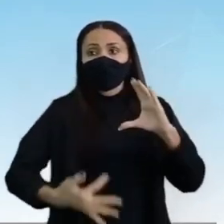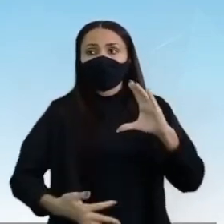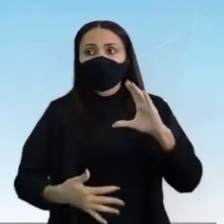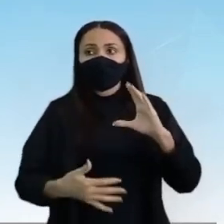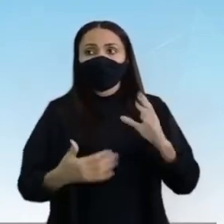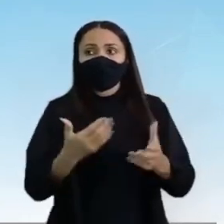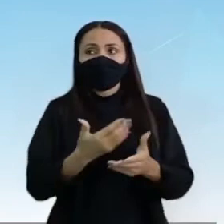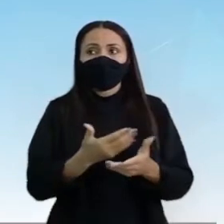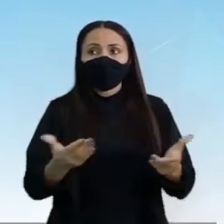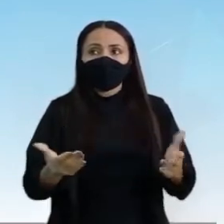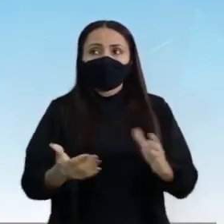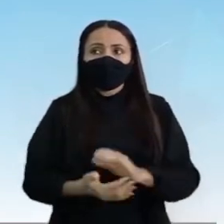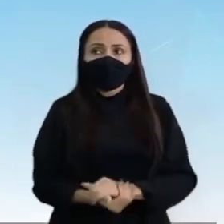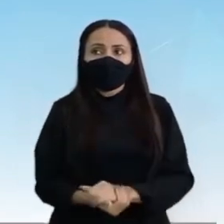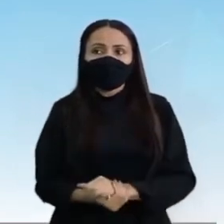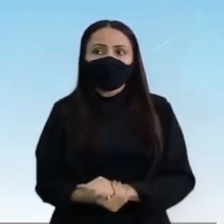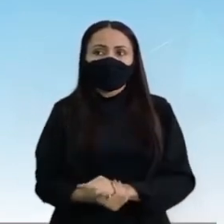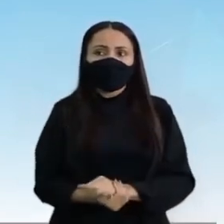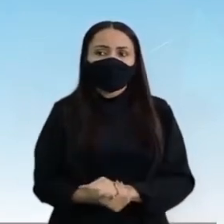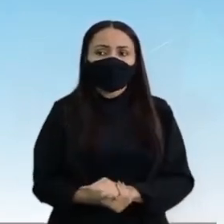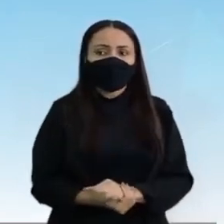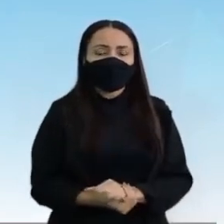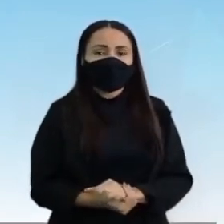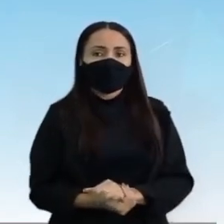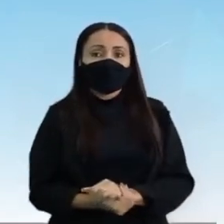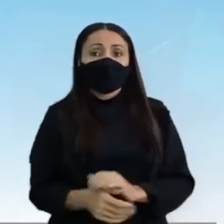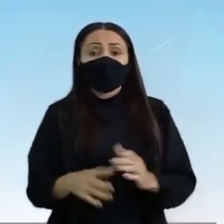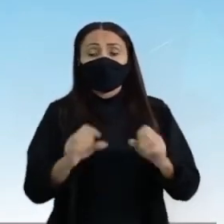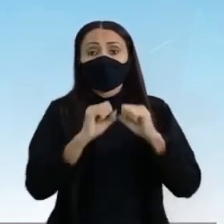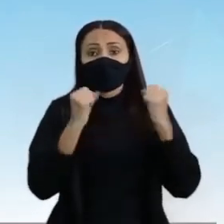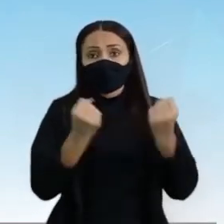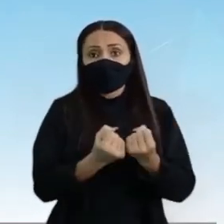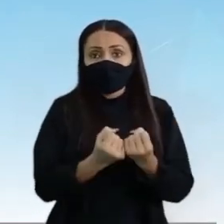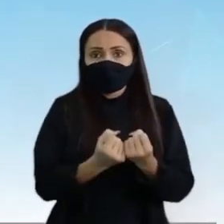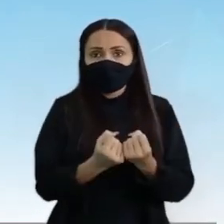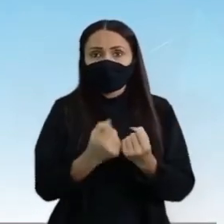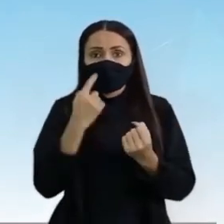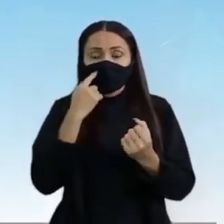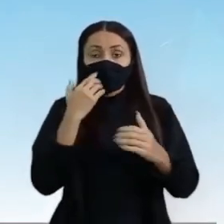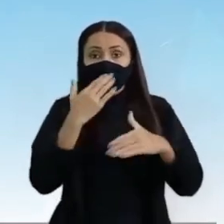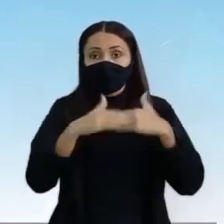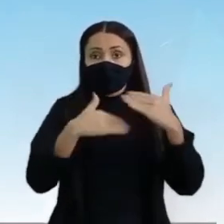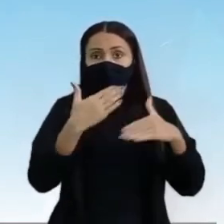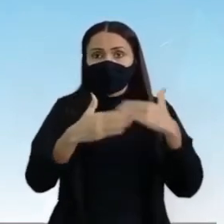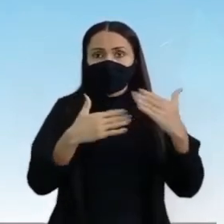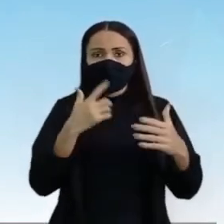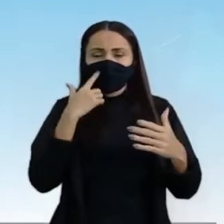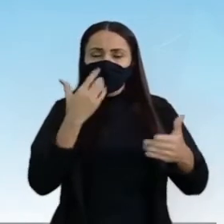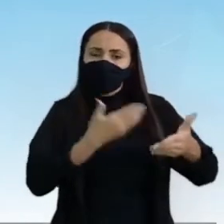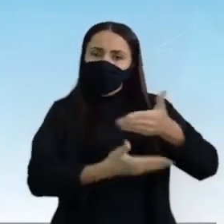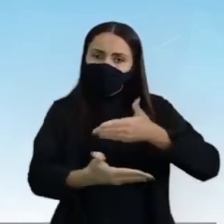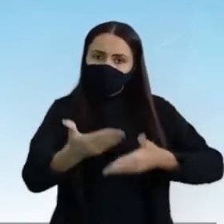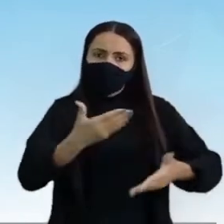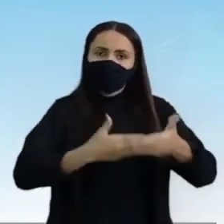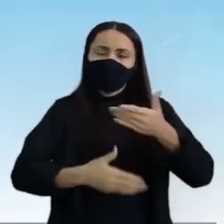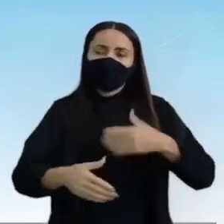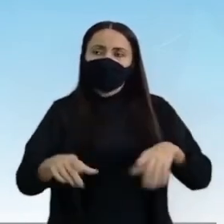física aí, ela abrange todas essas áreas aí, inclusive o social. Eu estou crescendo no meu social. Então, vem os relacionamentos